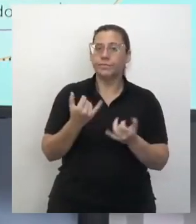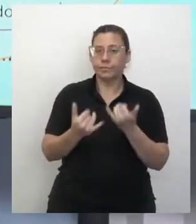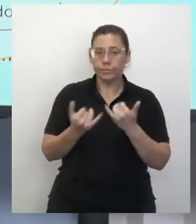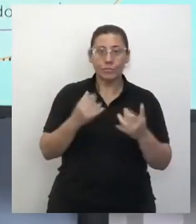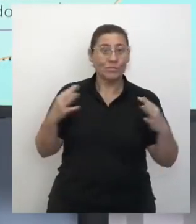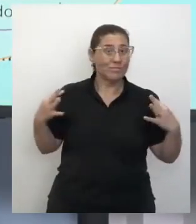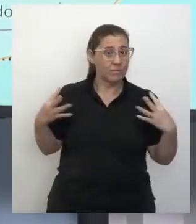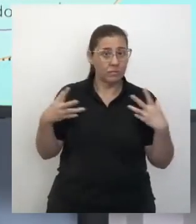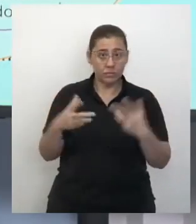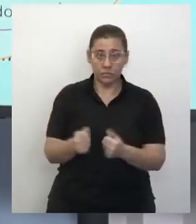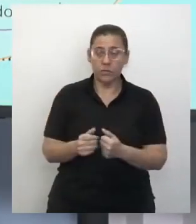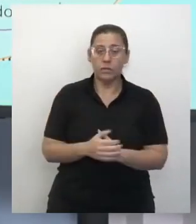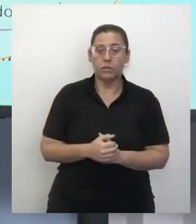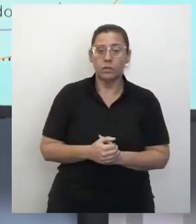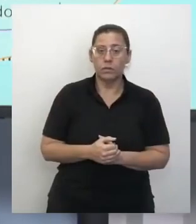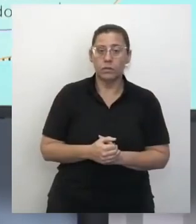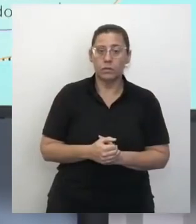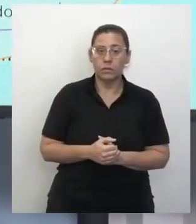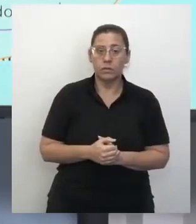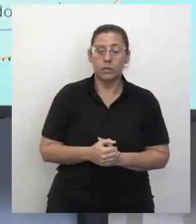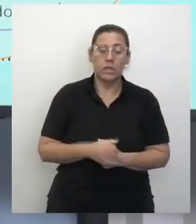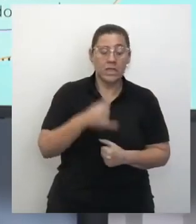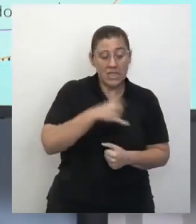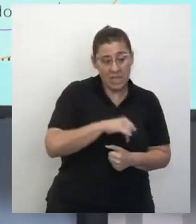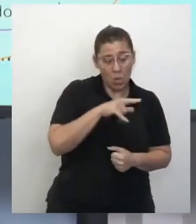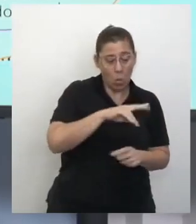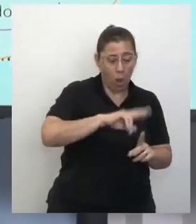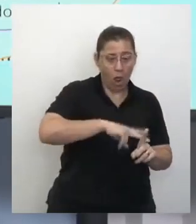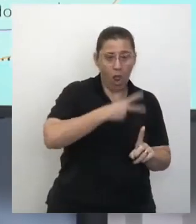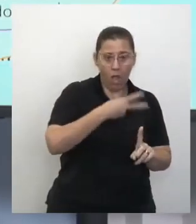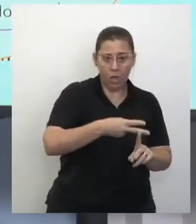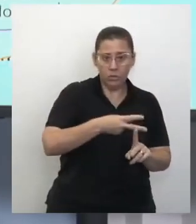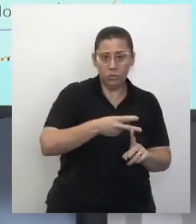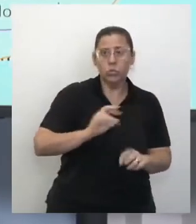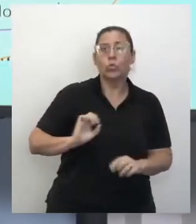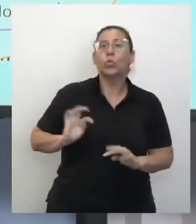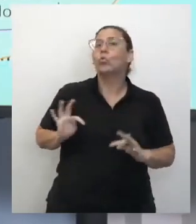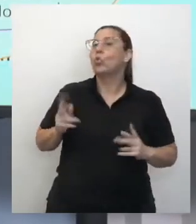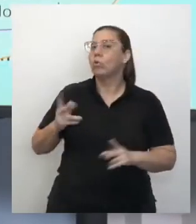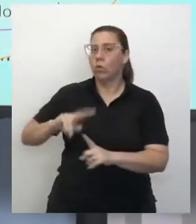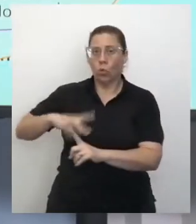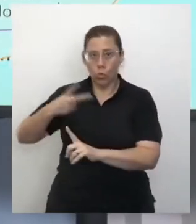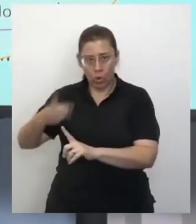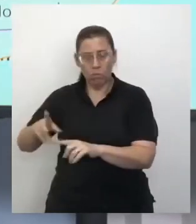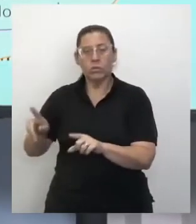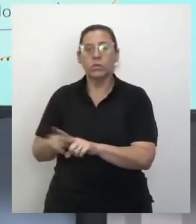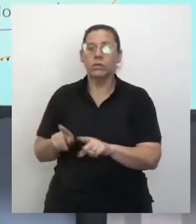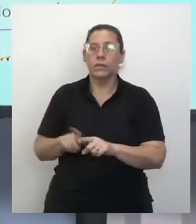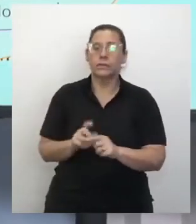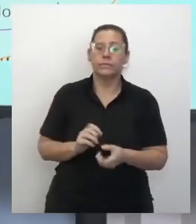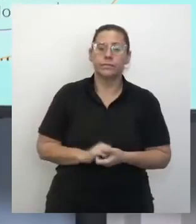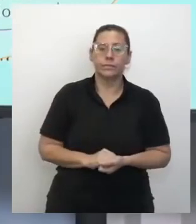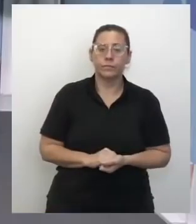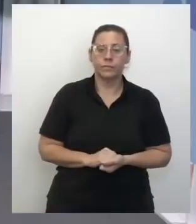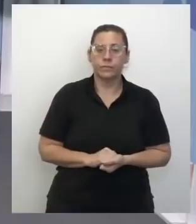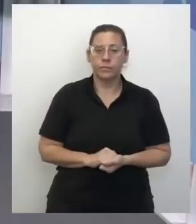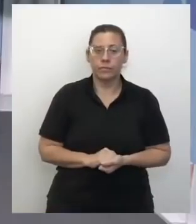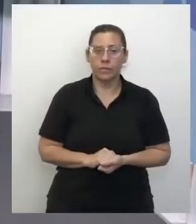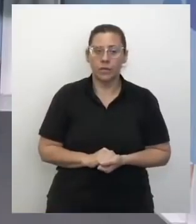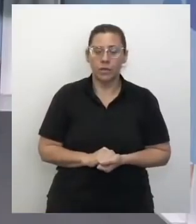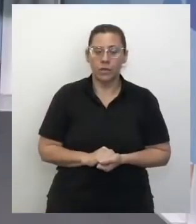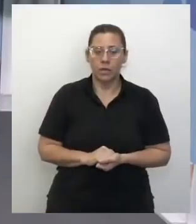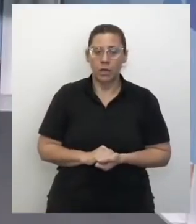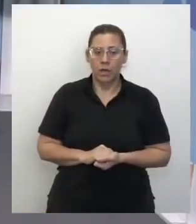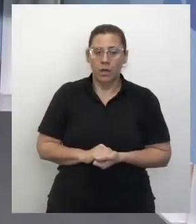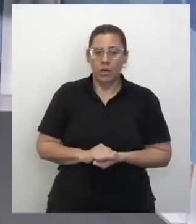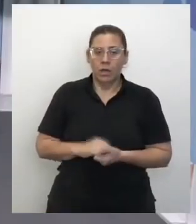proporcionais, todos. Se um ladinho for o dobro do outro, então todos os outros lados também têm que ser o dobro, tá certo? Vivi, no próximo